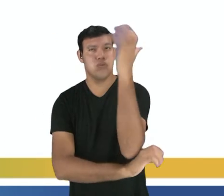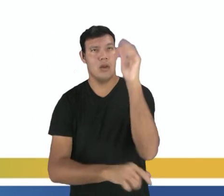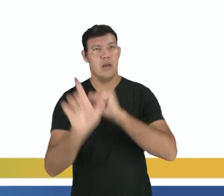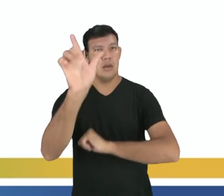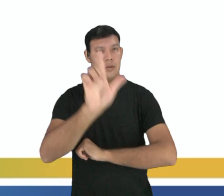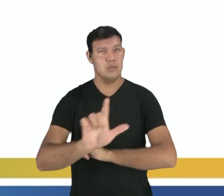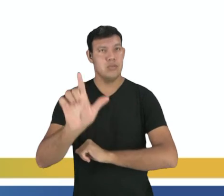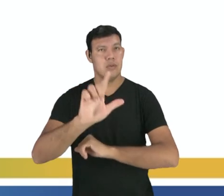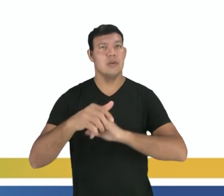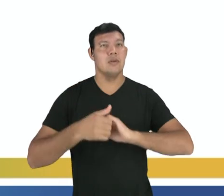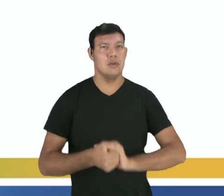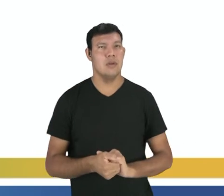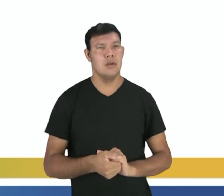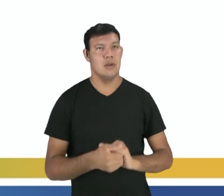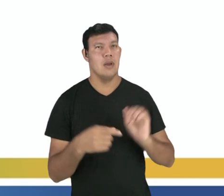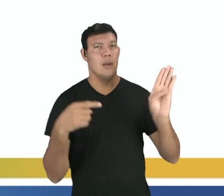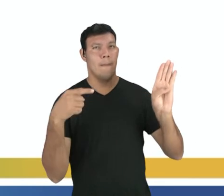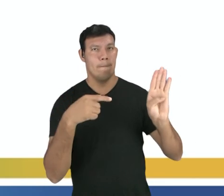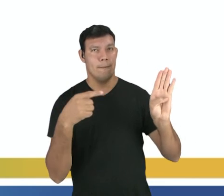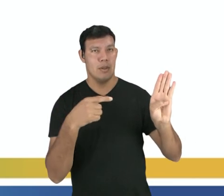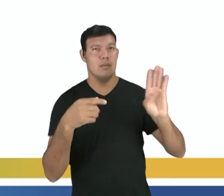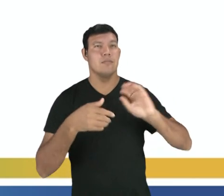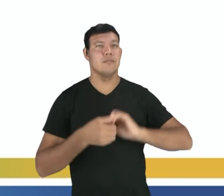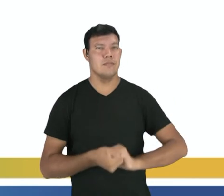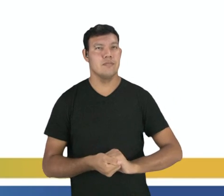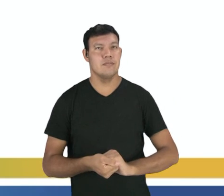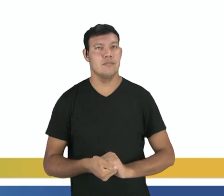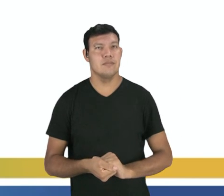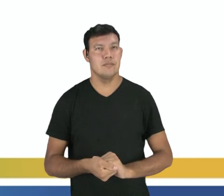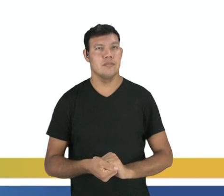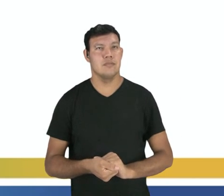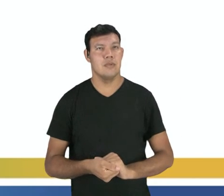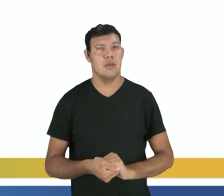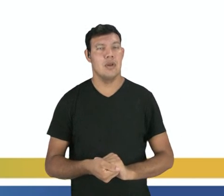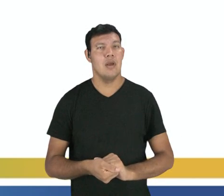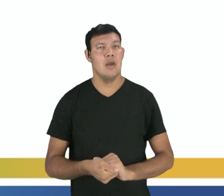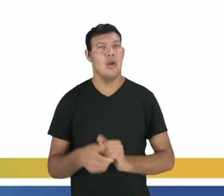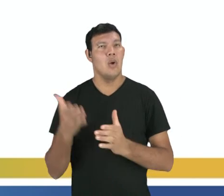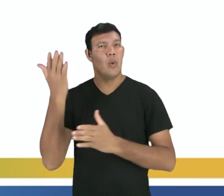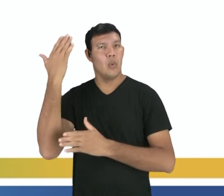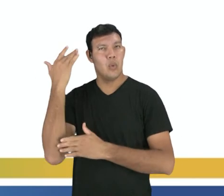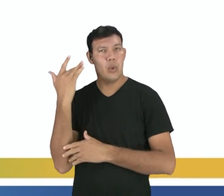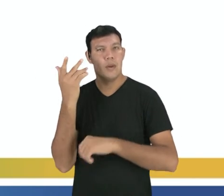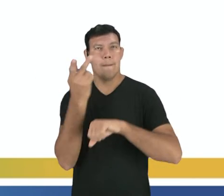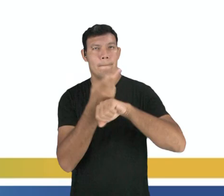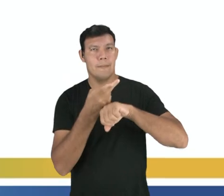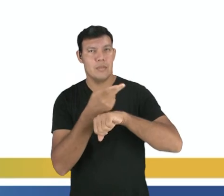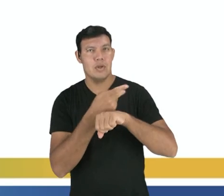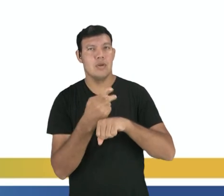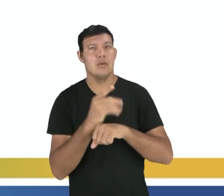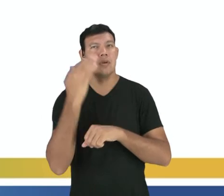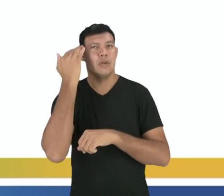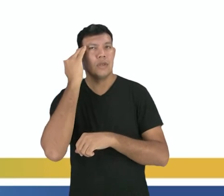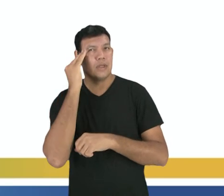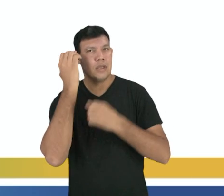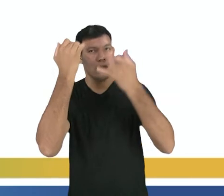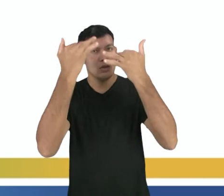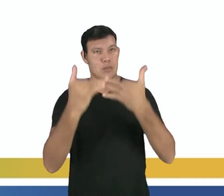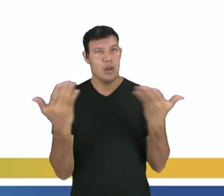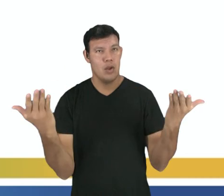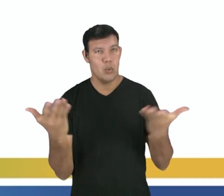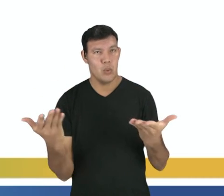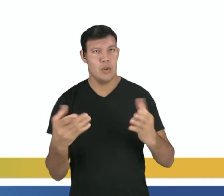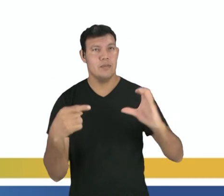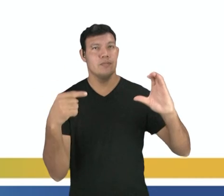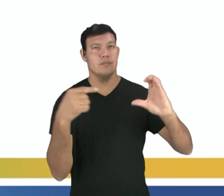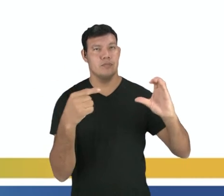procurou formas de compreender e explicar o presente. Pregando a liberdade formal, manteve-se preso aos modelos